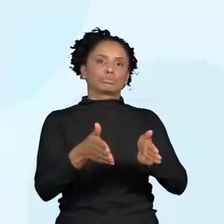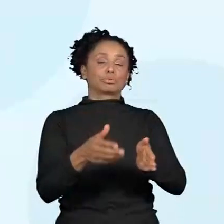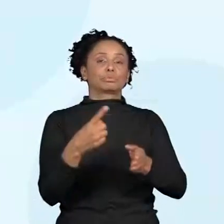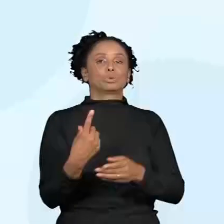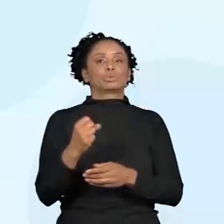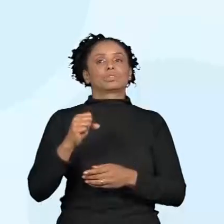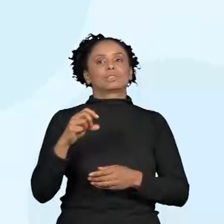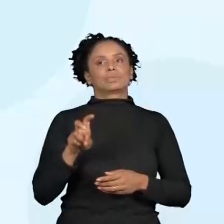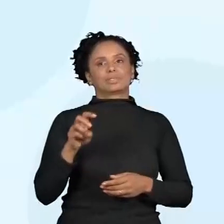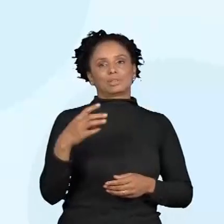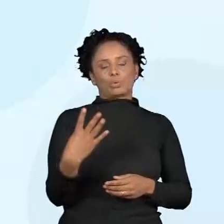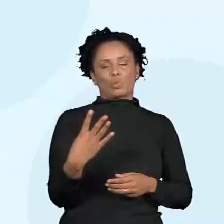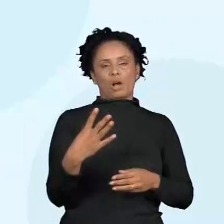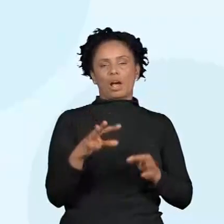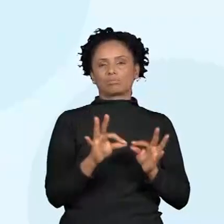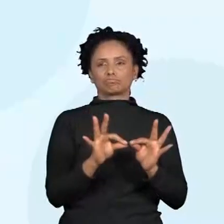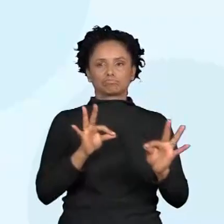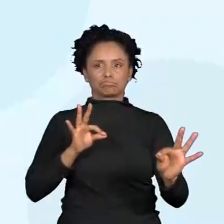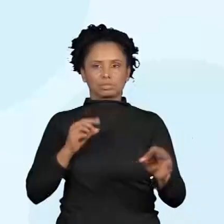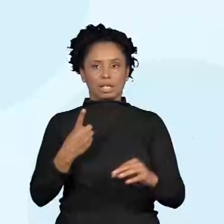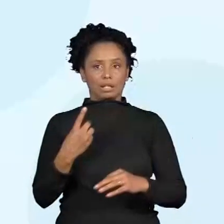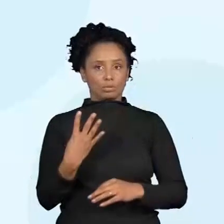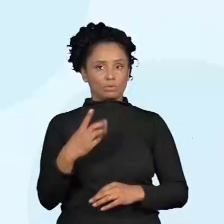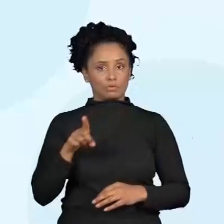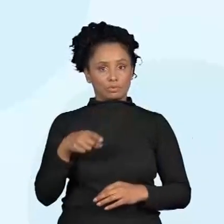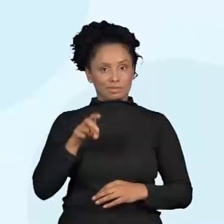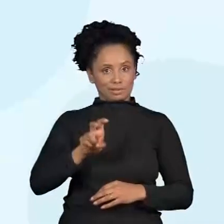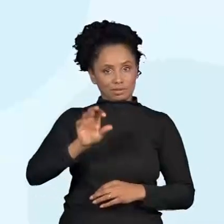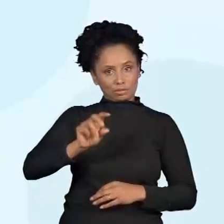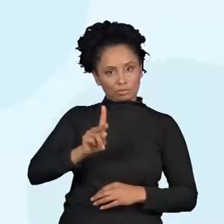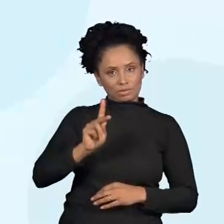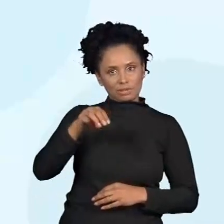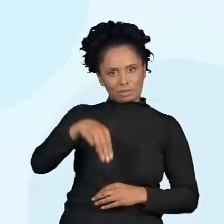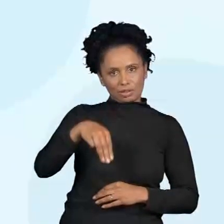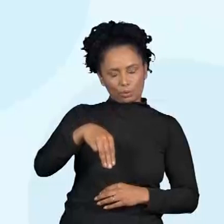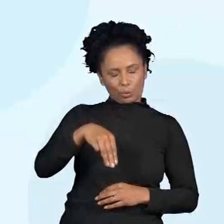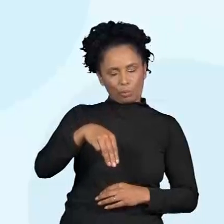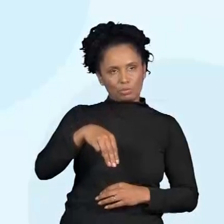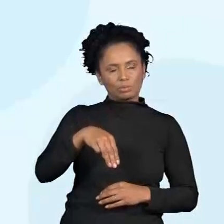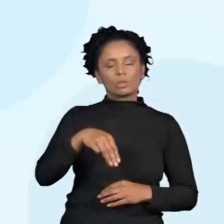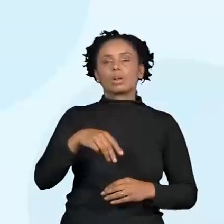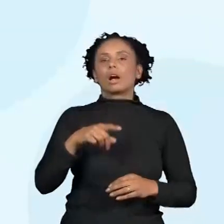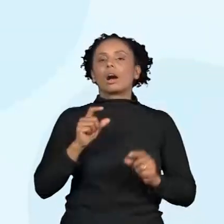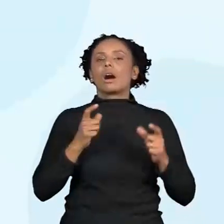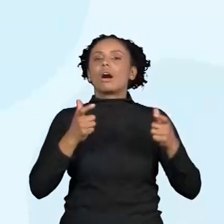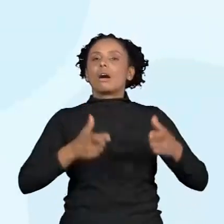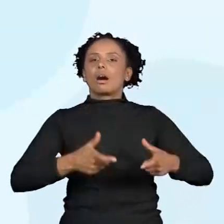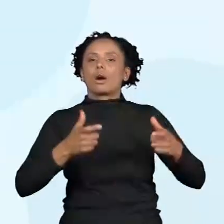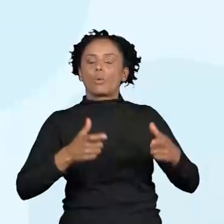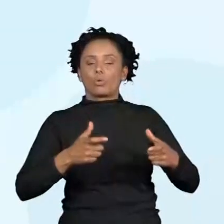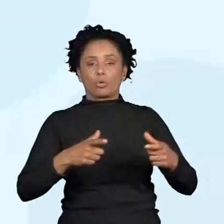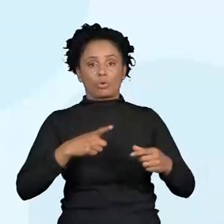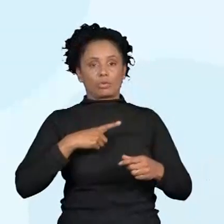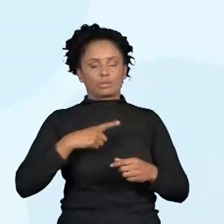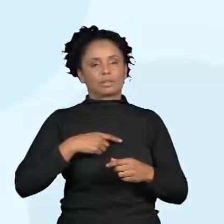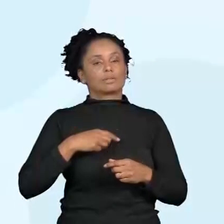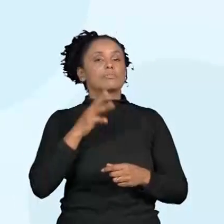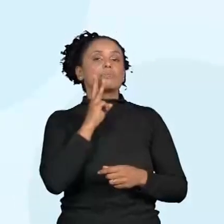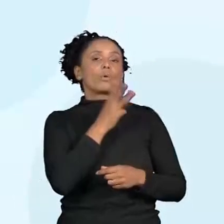1854, num trecho de 14,5 quilômetros entre Mauá e